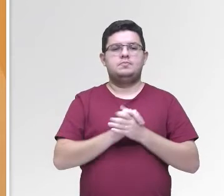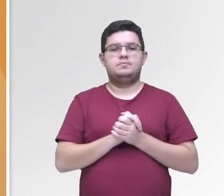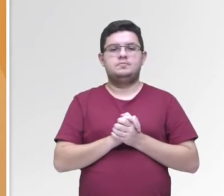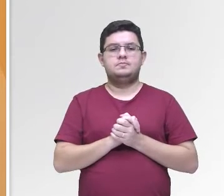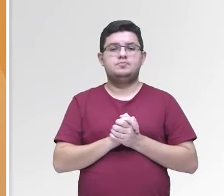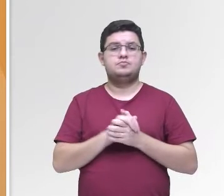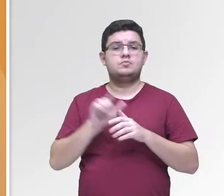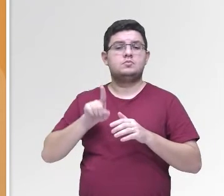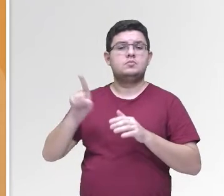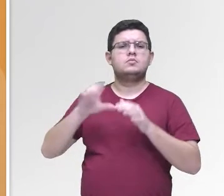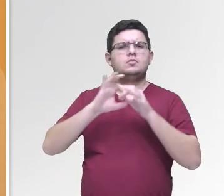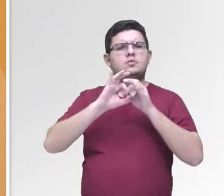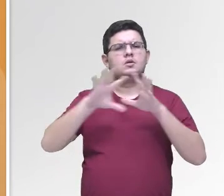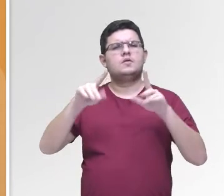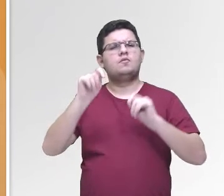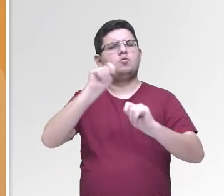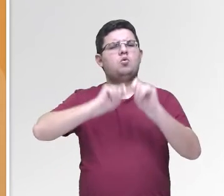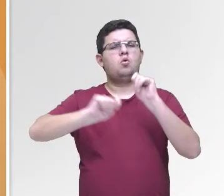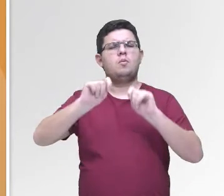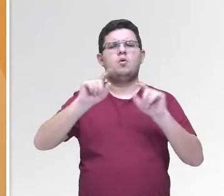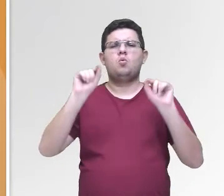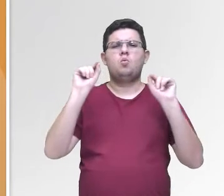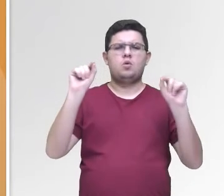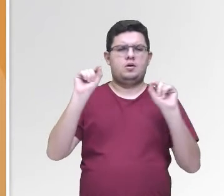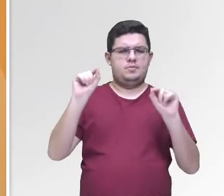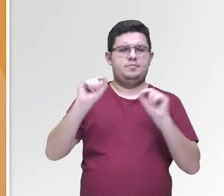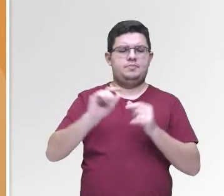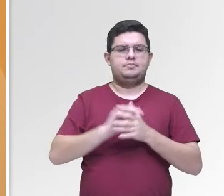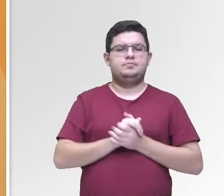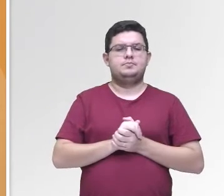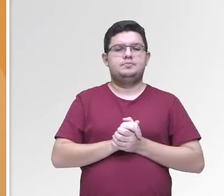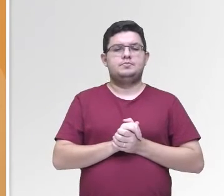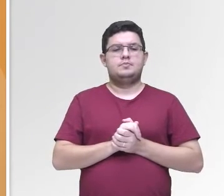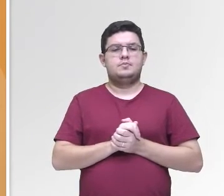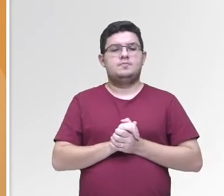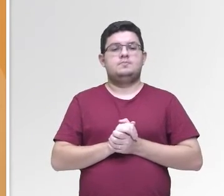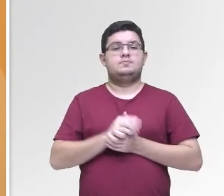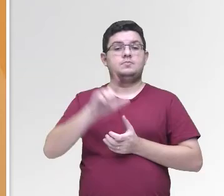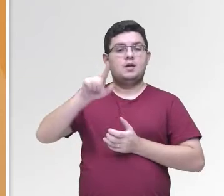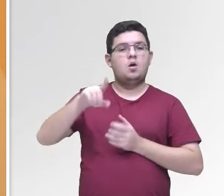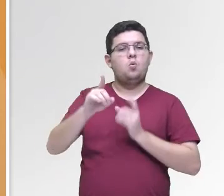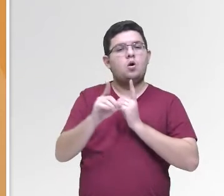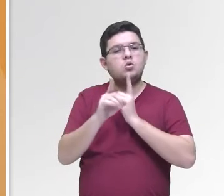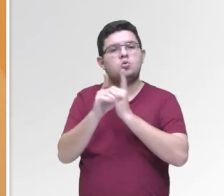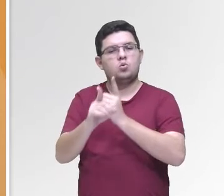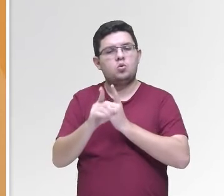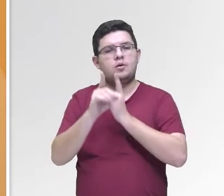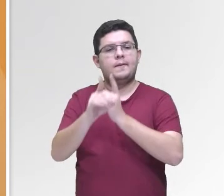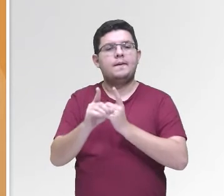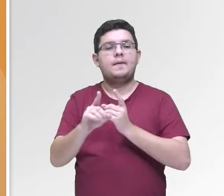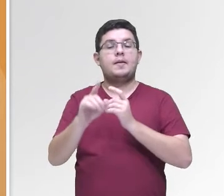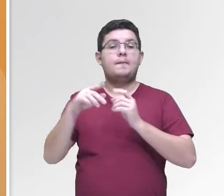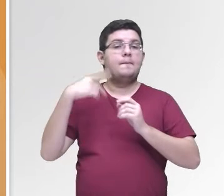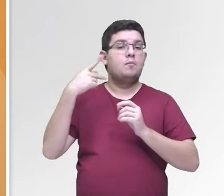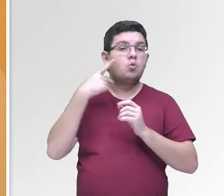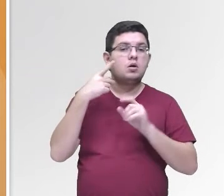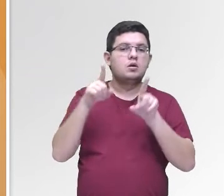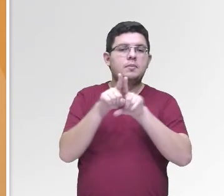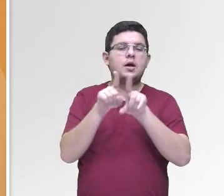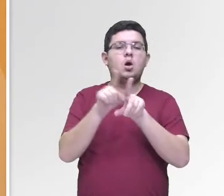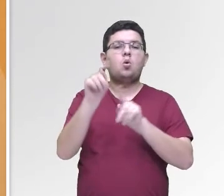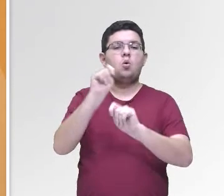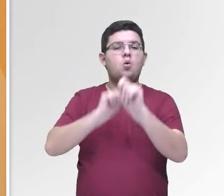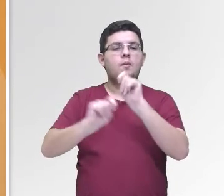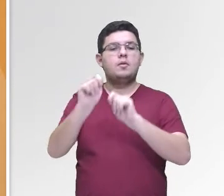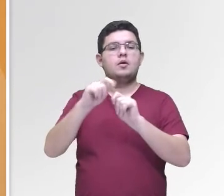que foi o liberalismo econômico? Tá? Foi uma doutrina político-econômica que era defendida